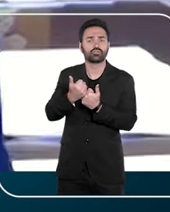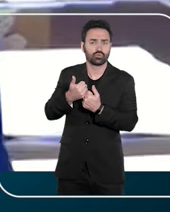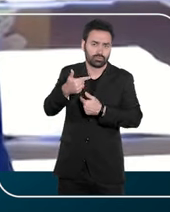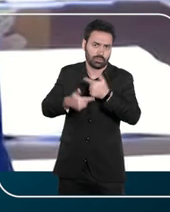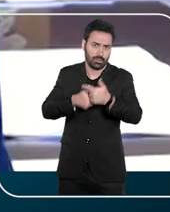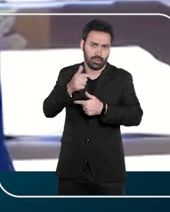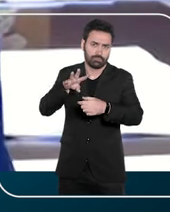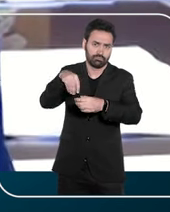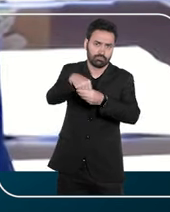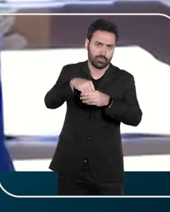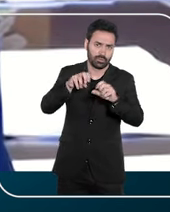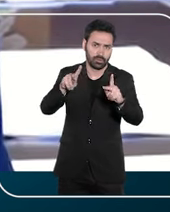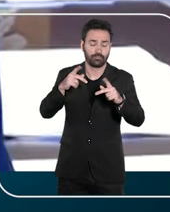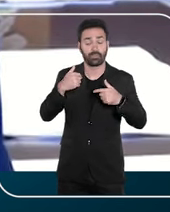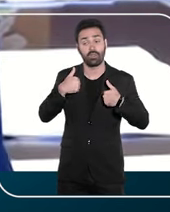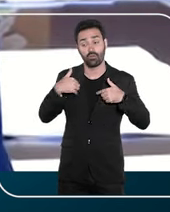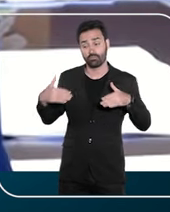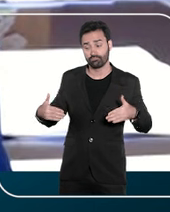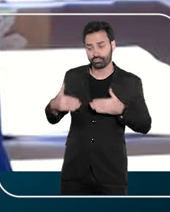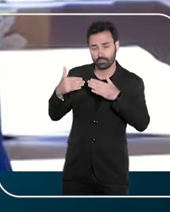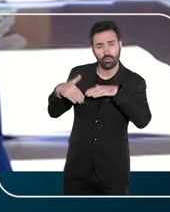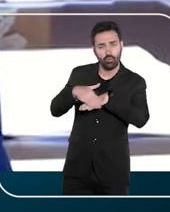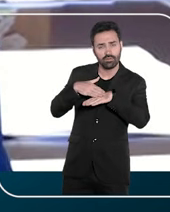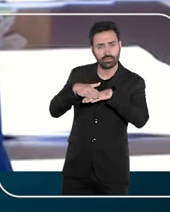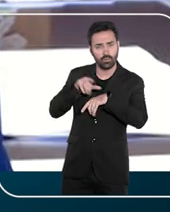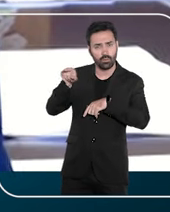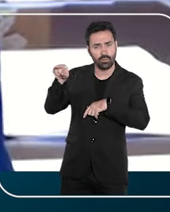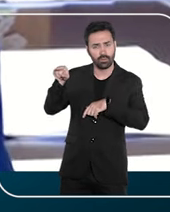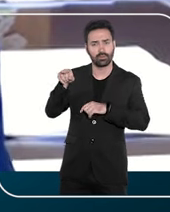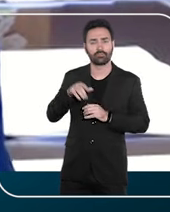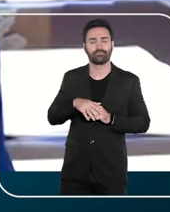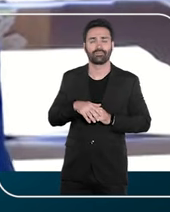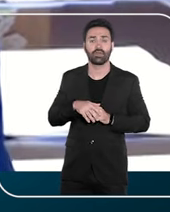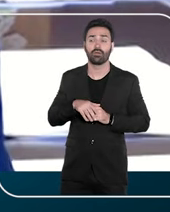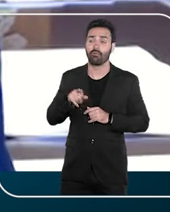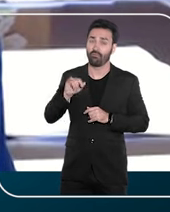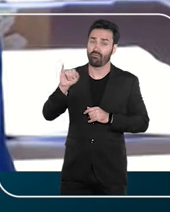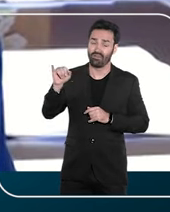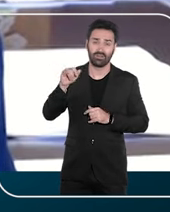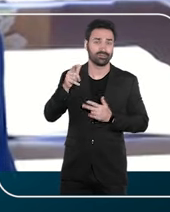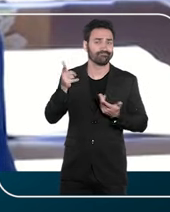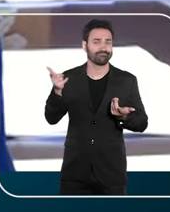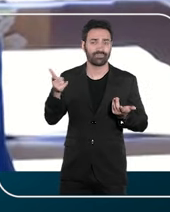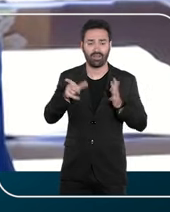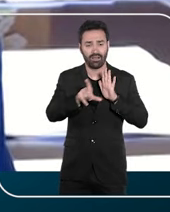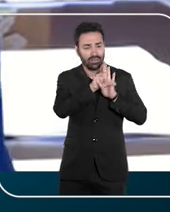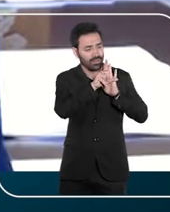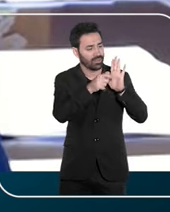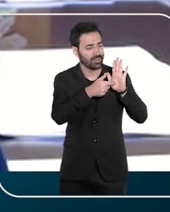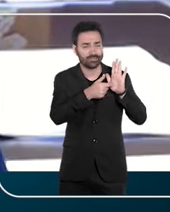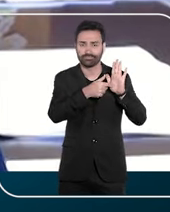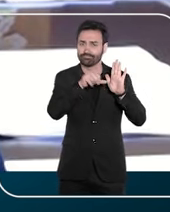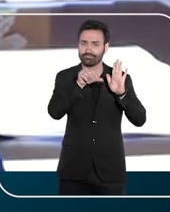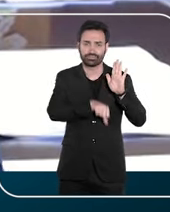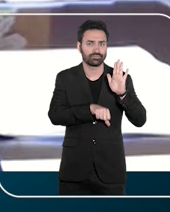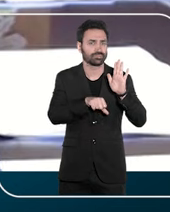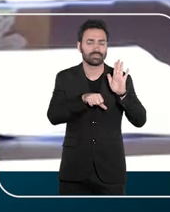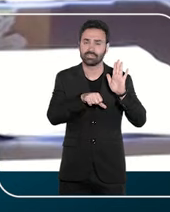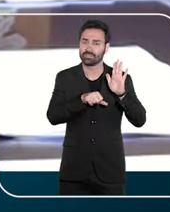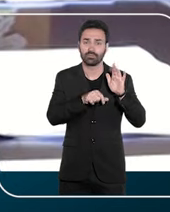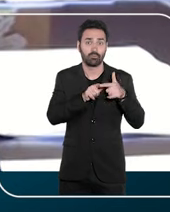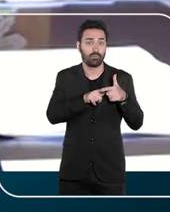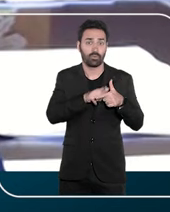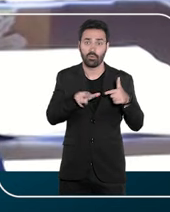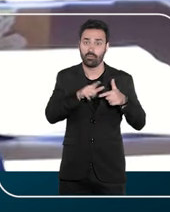olha, eu tenho para mim que isso aqui, o legislador jogou uma bomba no nosso colo, porque nós não sabemos